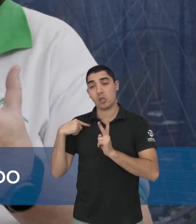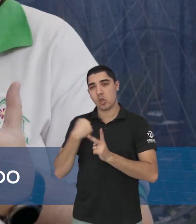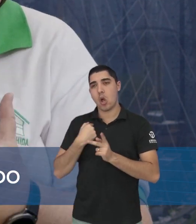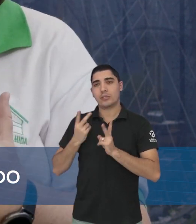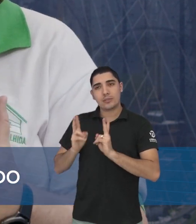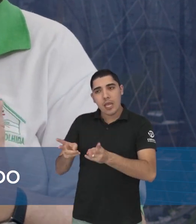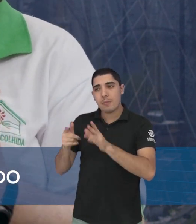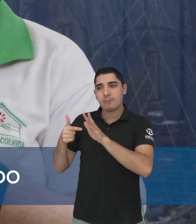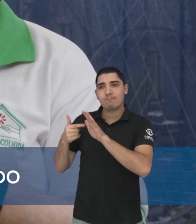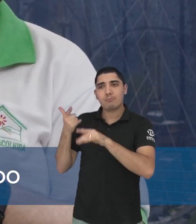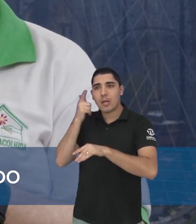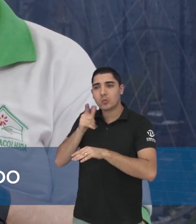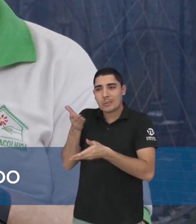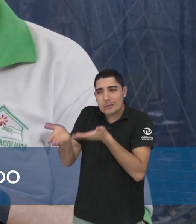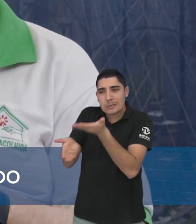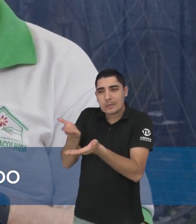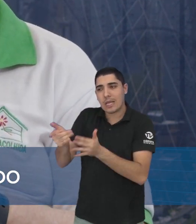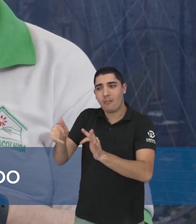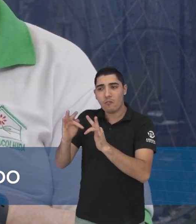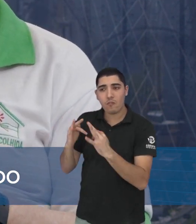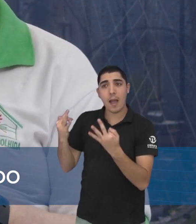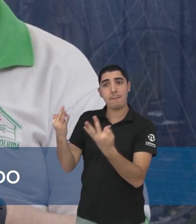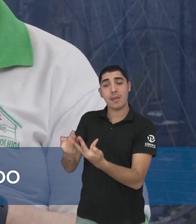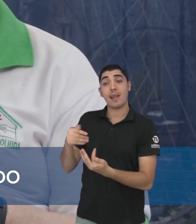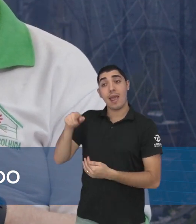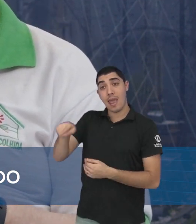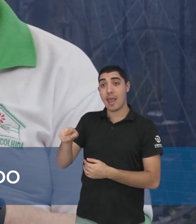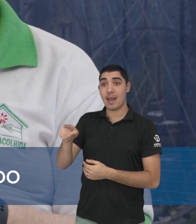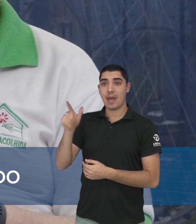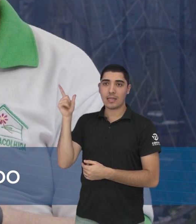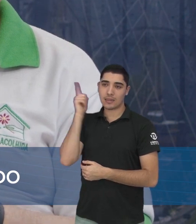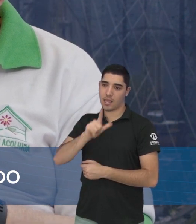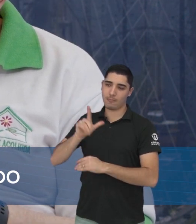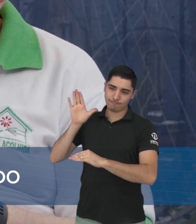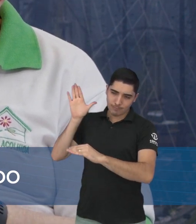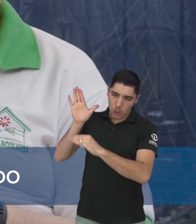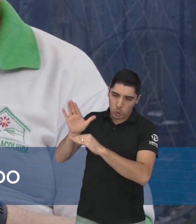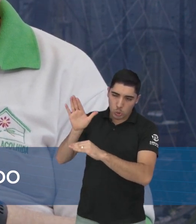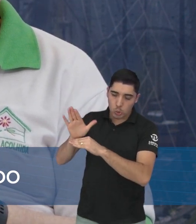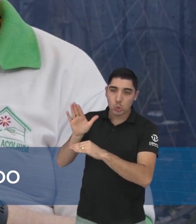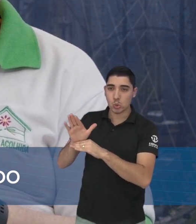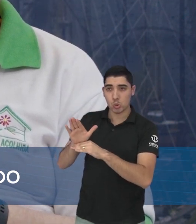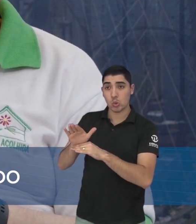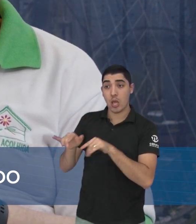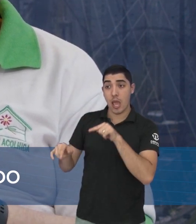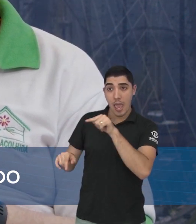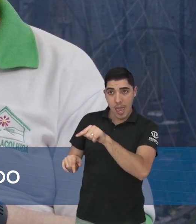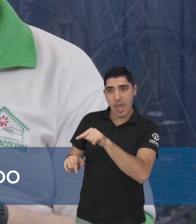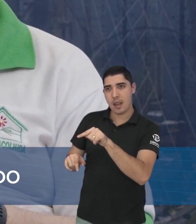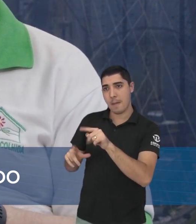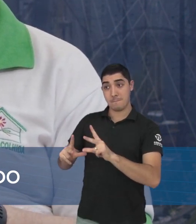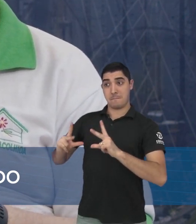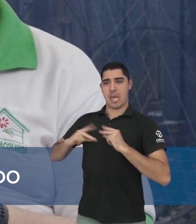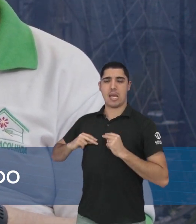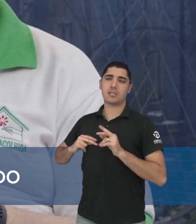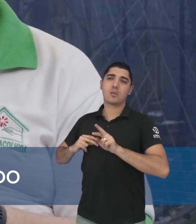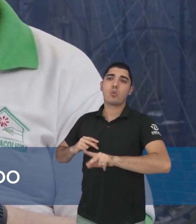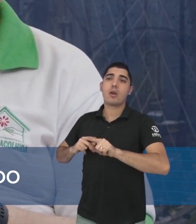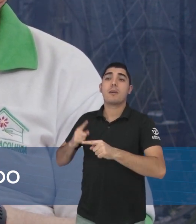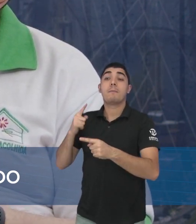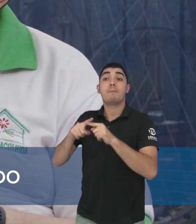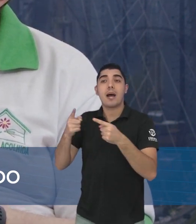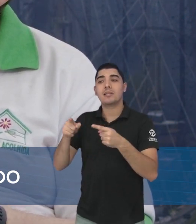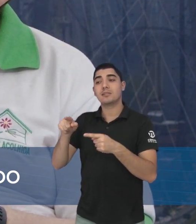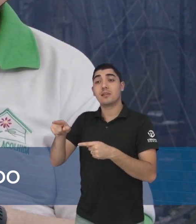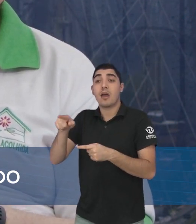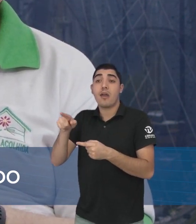tentar trazer essa família para dentro da entidade para que a gente possa suprir não aquilo que ela merece, mas aquilo